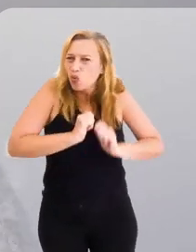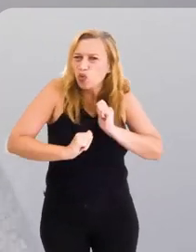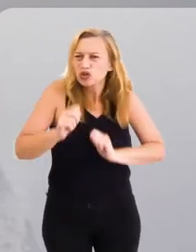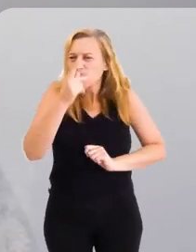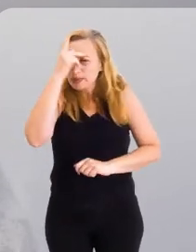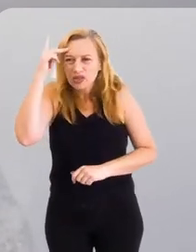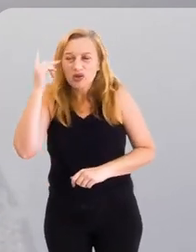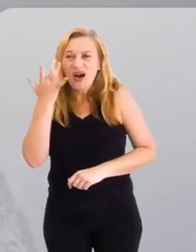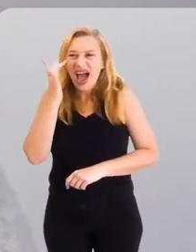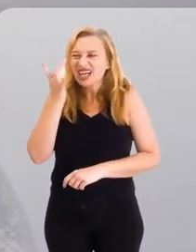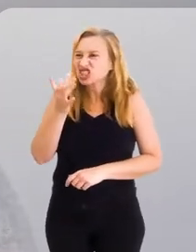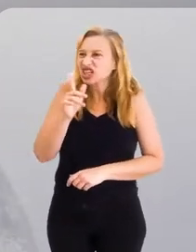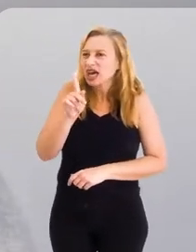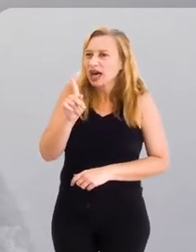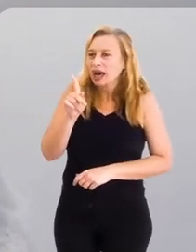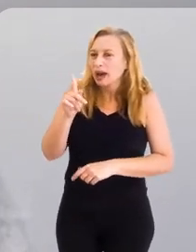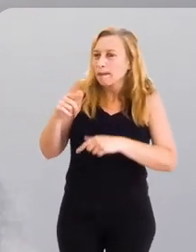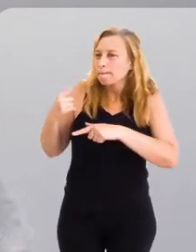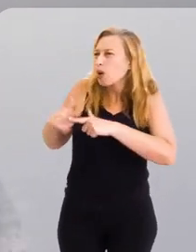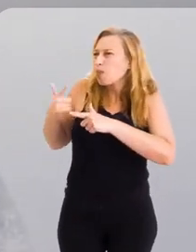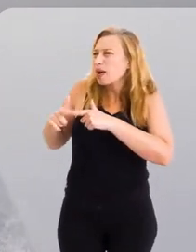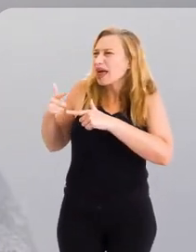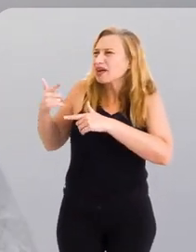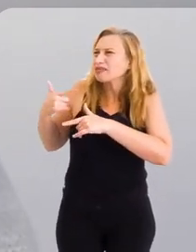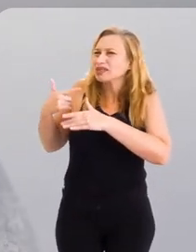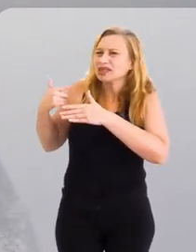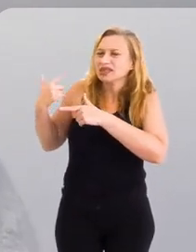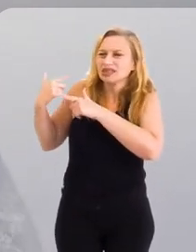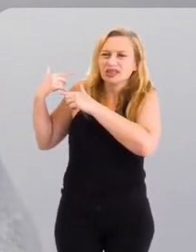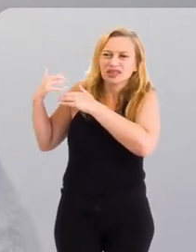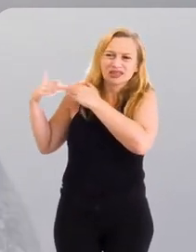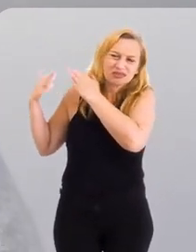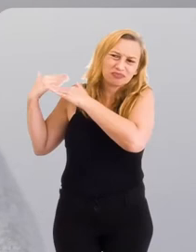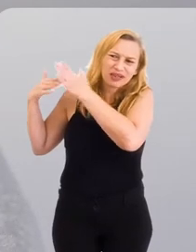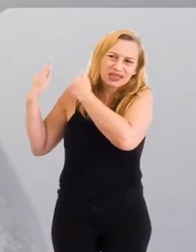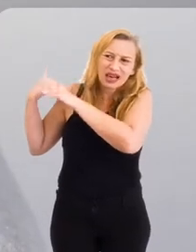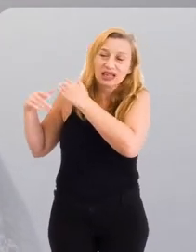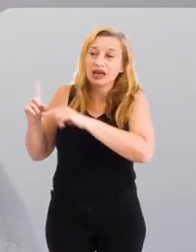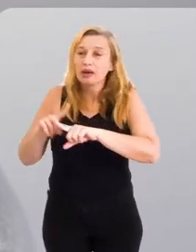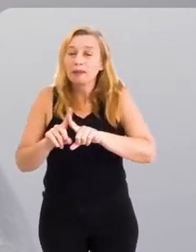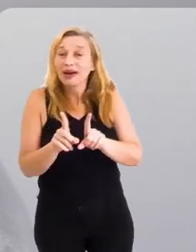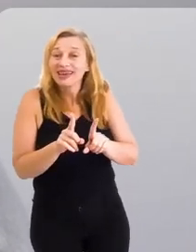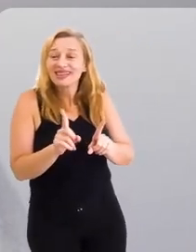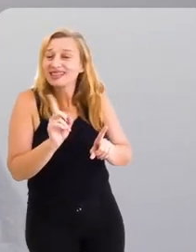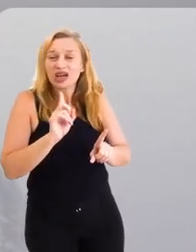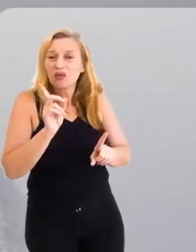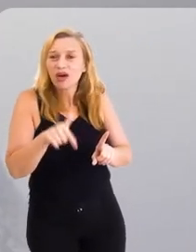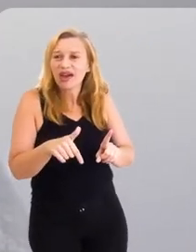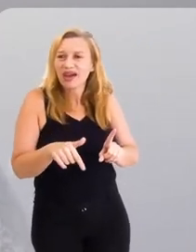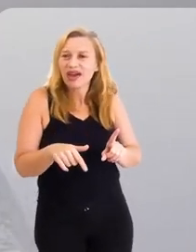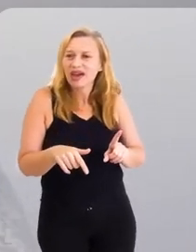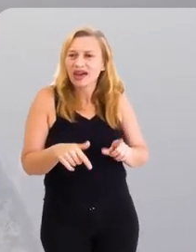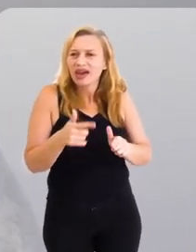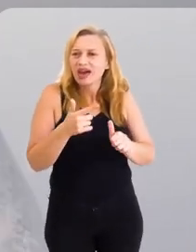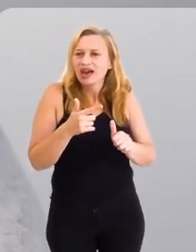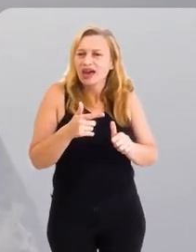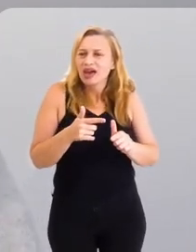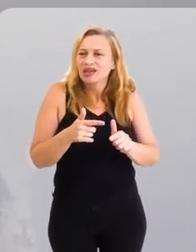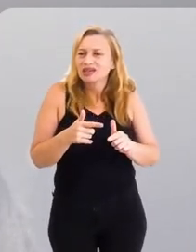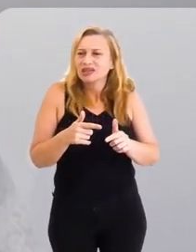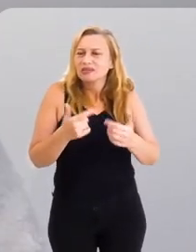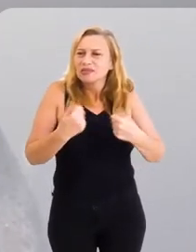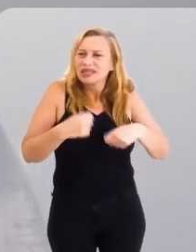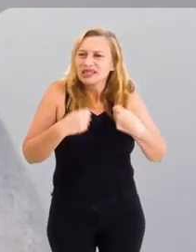angústia existencial, que a pessoa acha que é patológica, acha que é um problema, é gravidez de sentido, é gravidez de propósito. Um